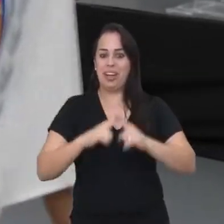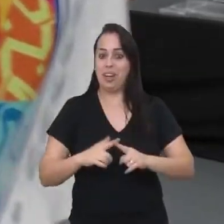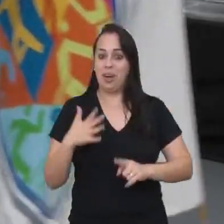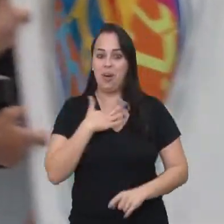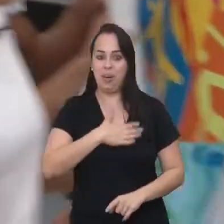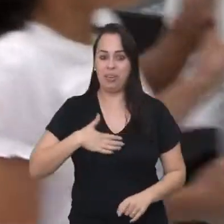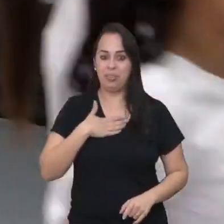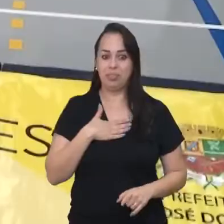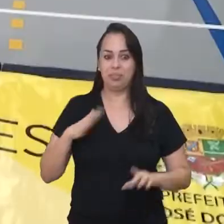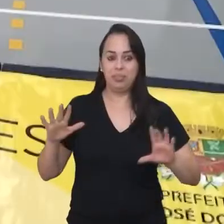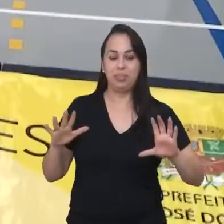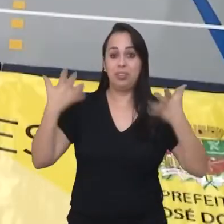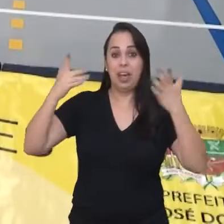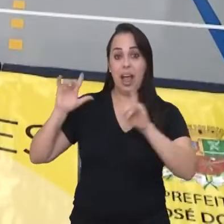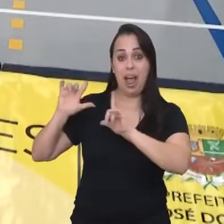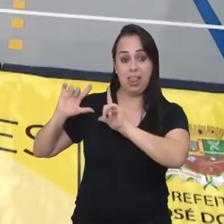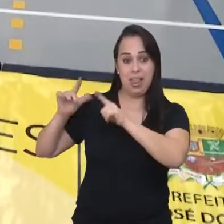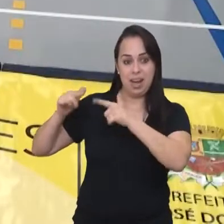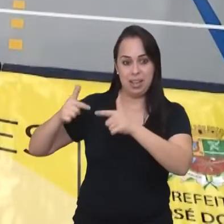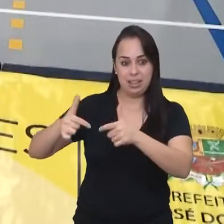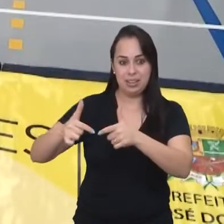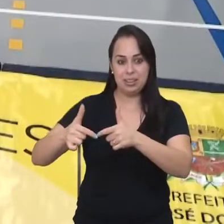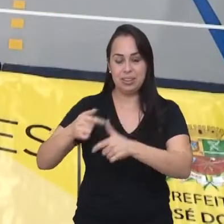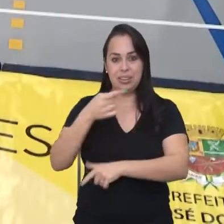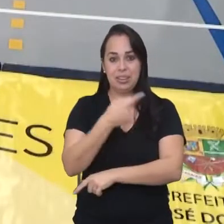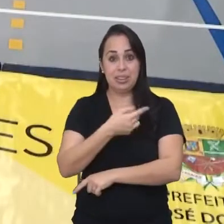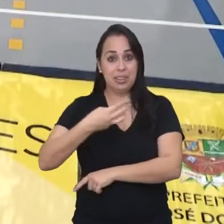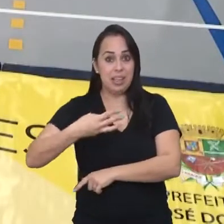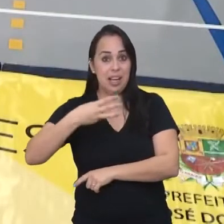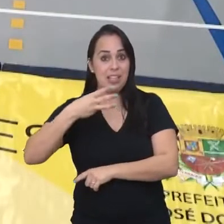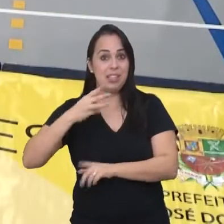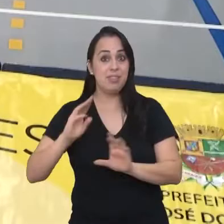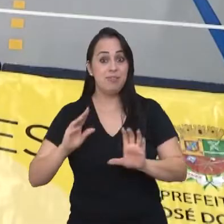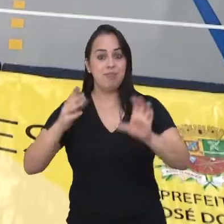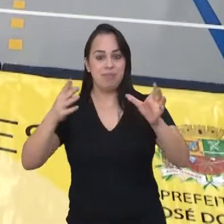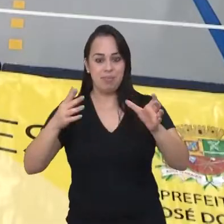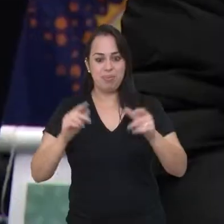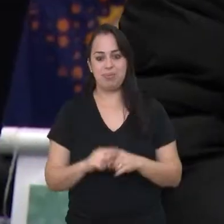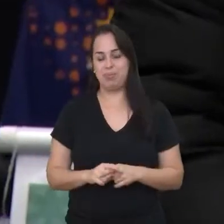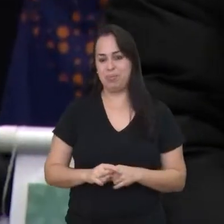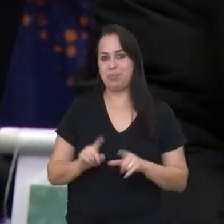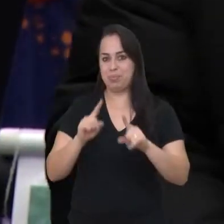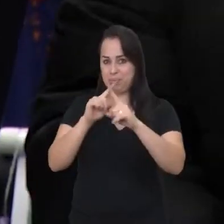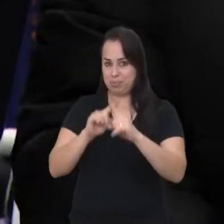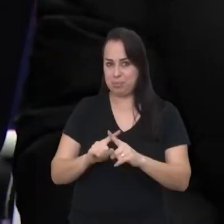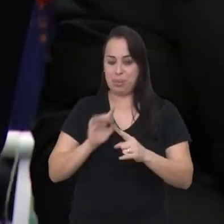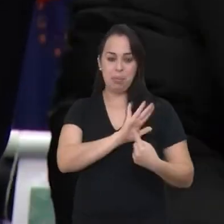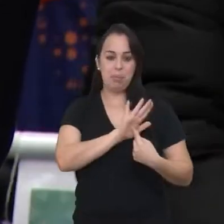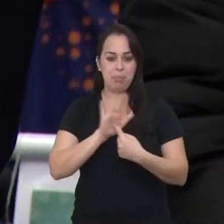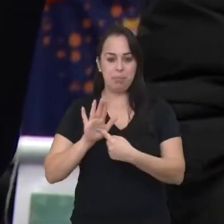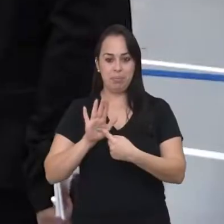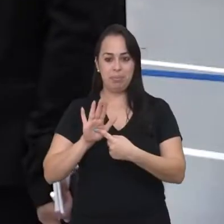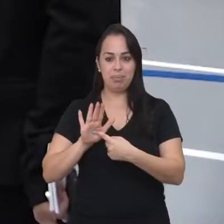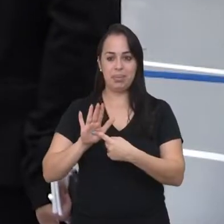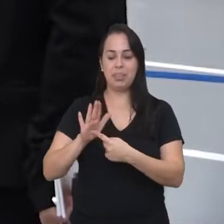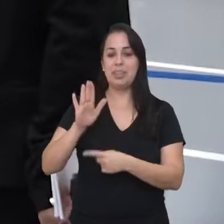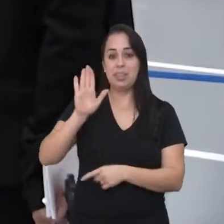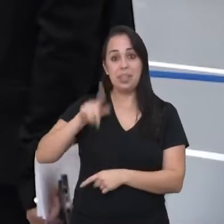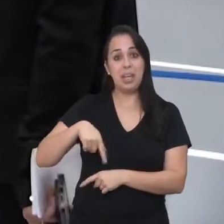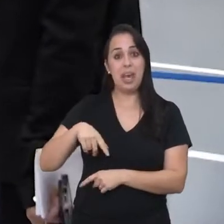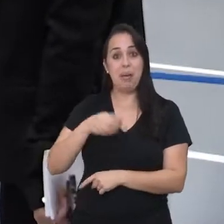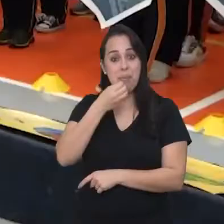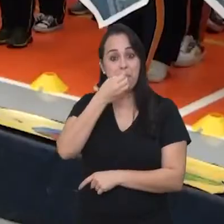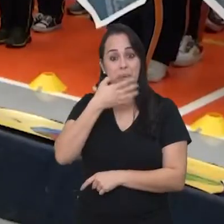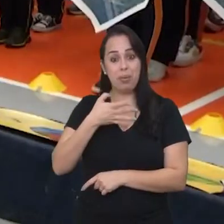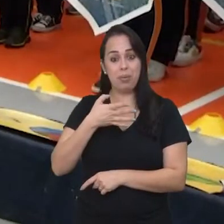da garotada. O evento é tradicional, está na 33ª edição, tempo que mostra um pouco do sucesso